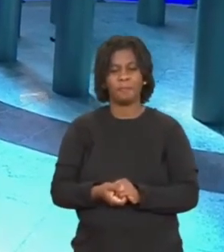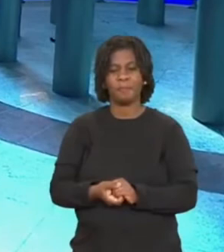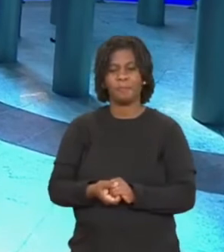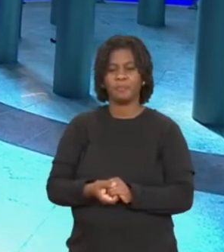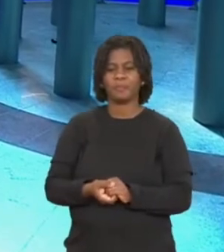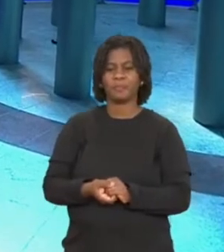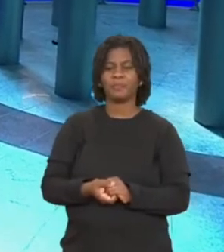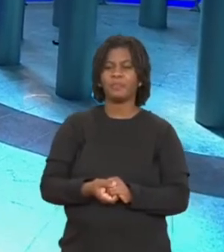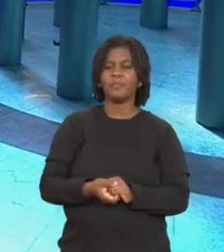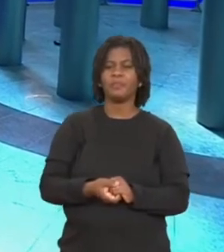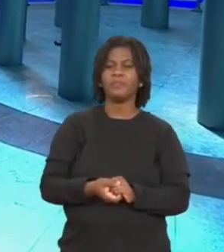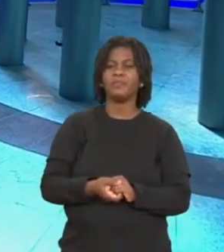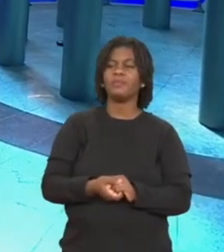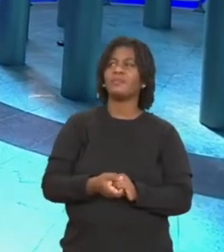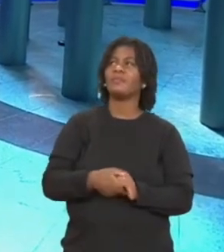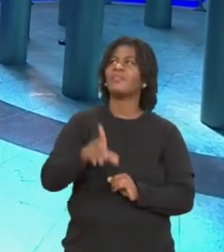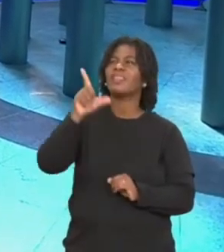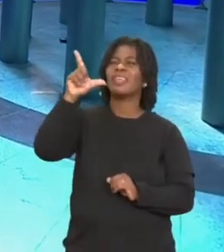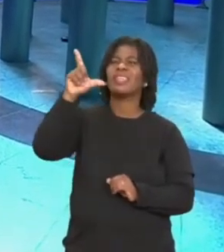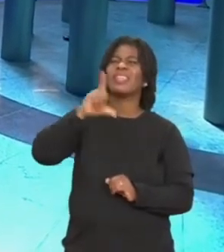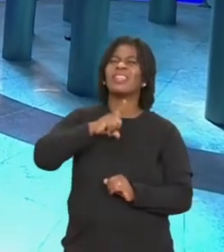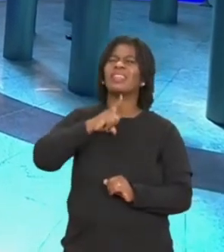Ele tem tanto para você.